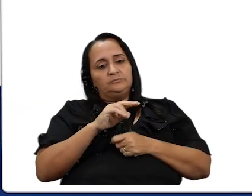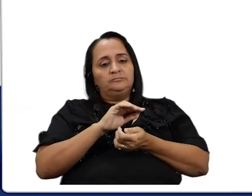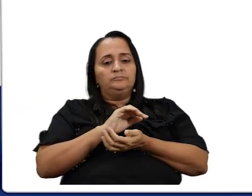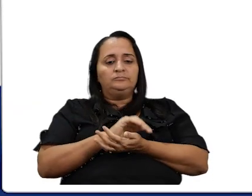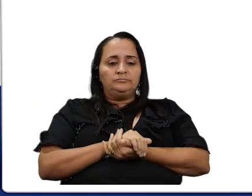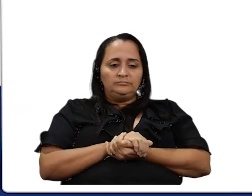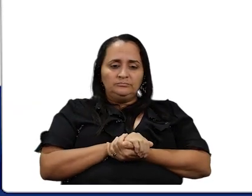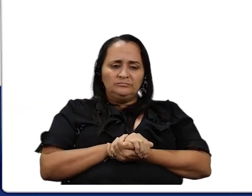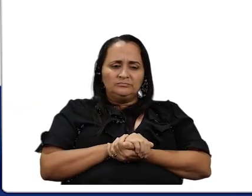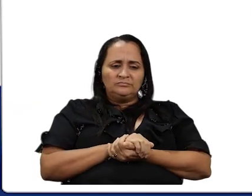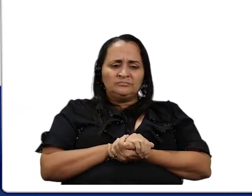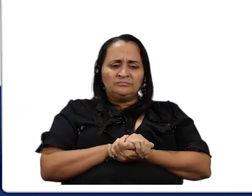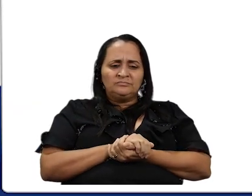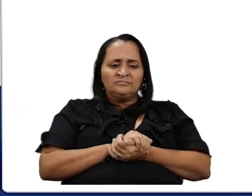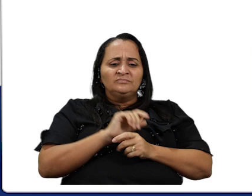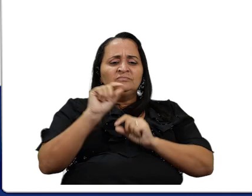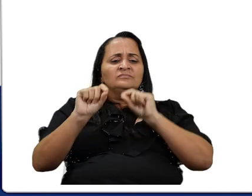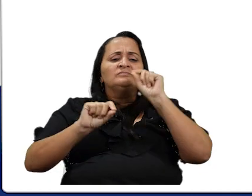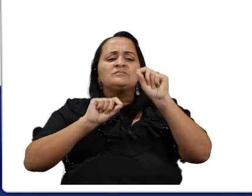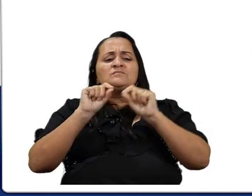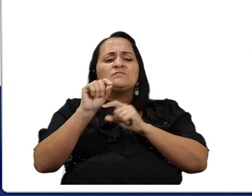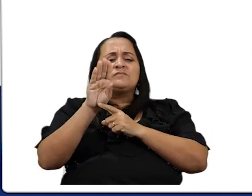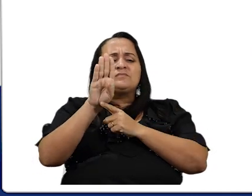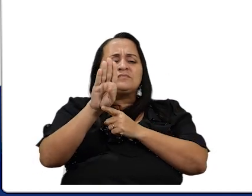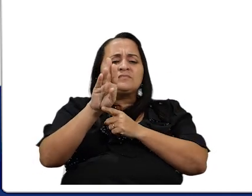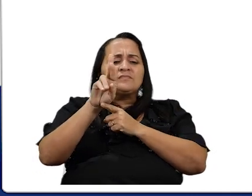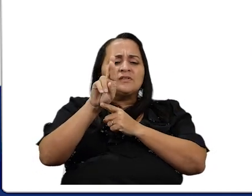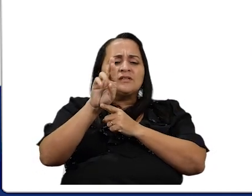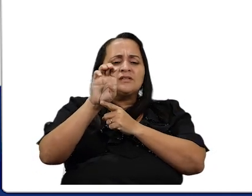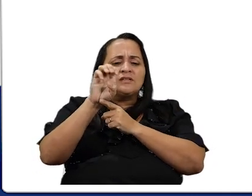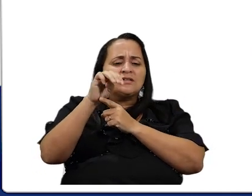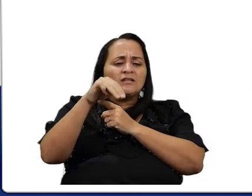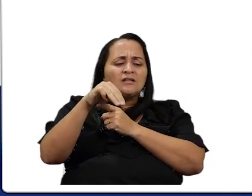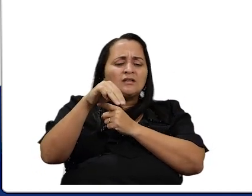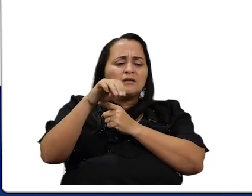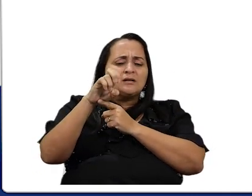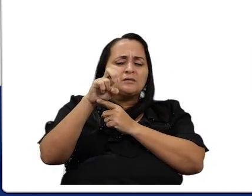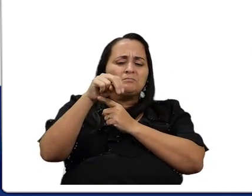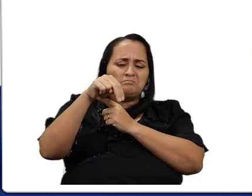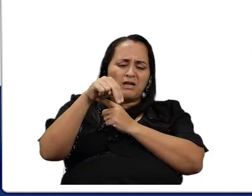temos o que é Bremen? Apareceu Bremen no nosso texto.